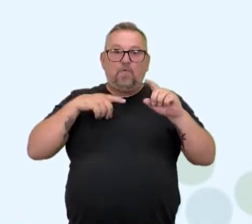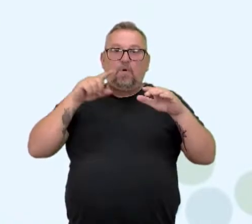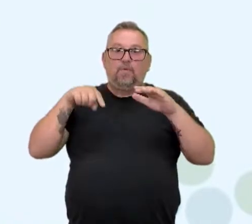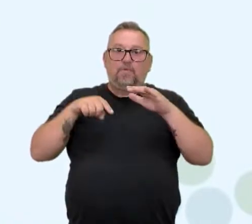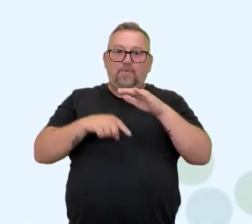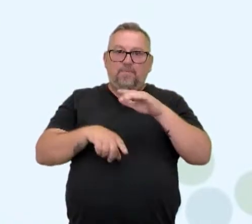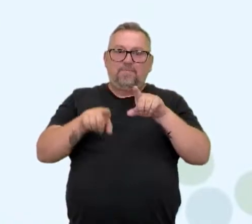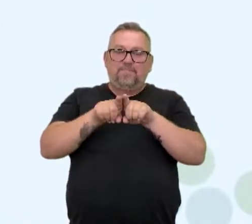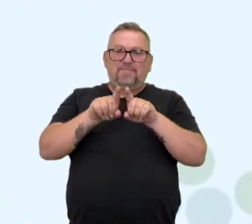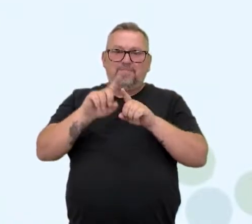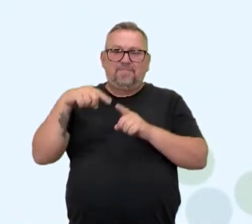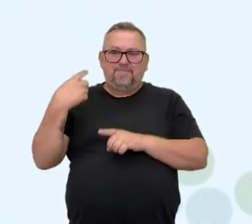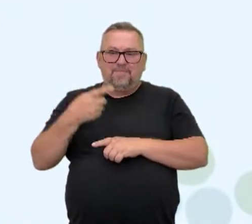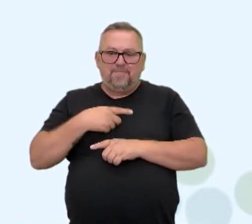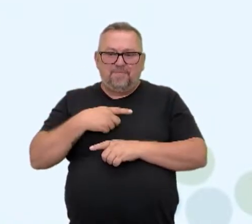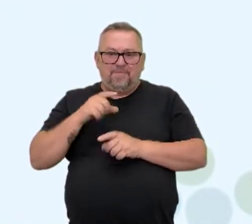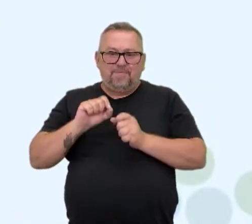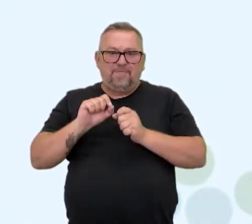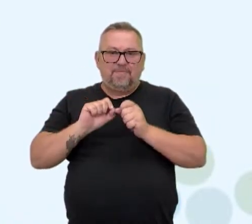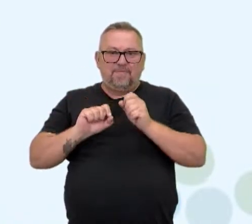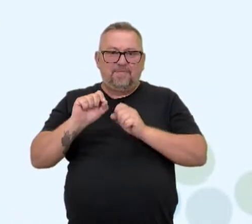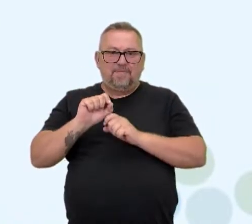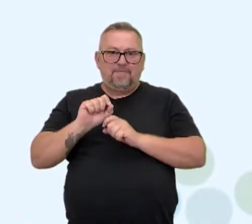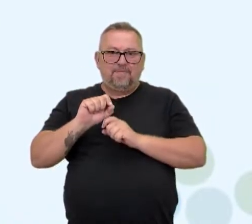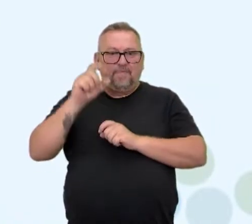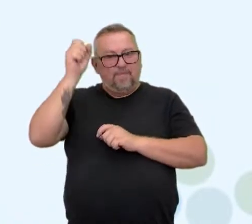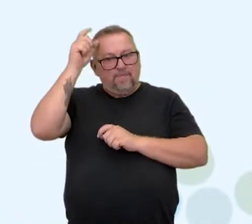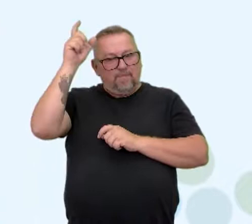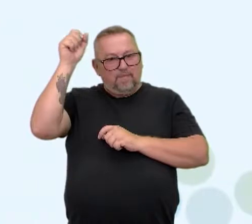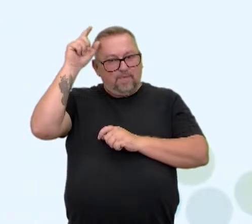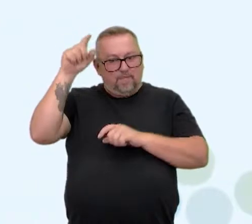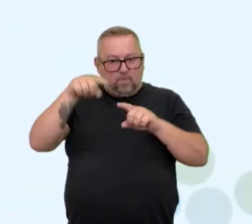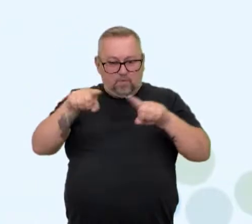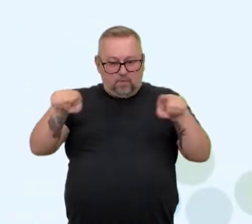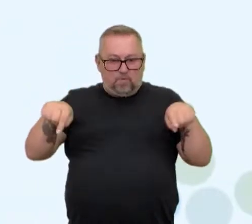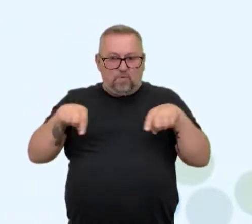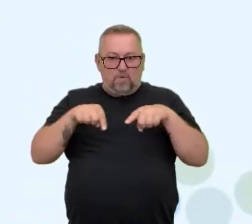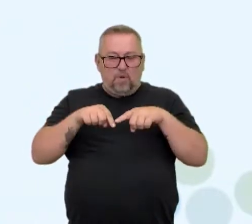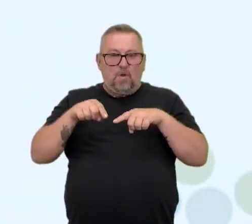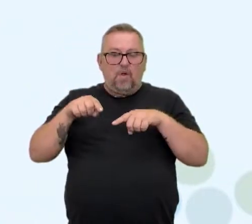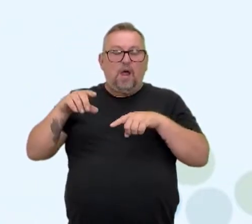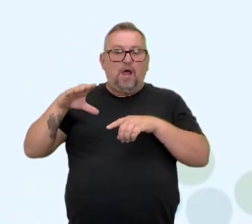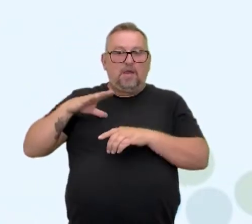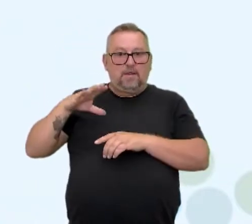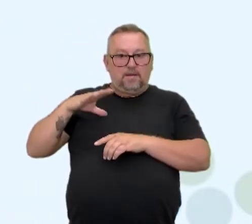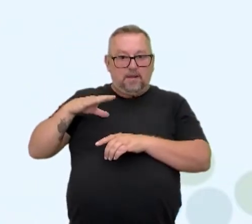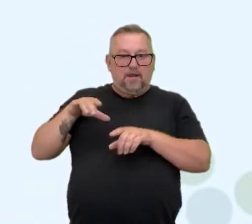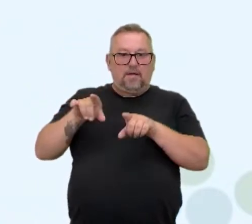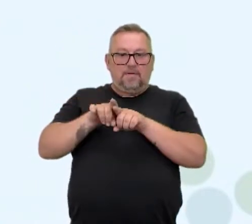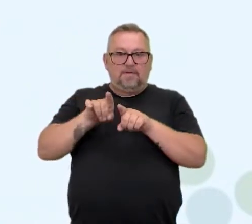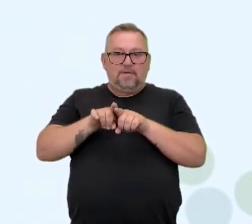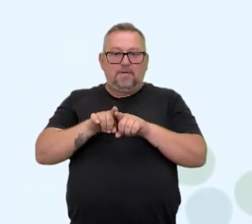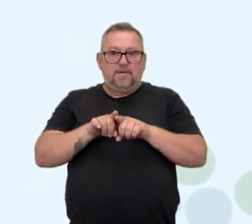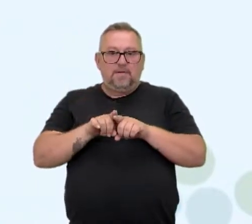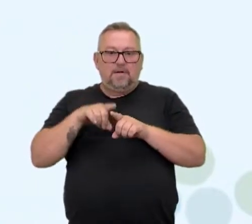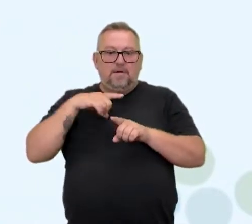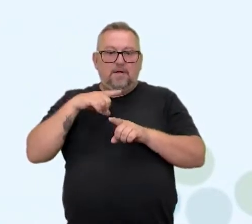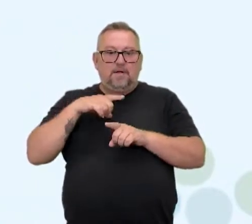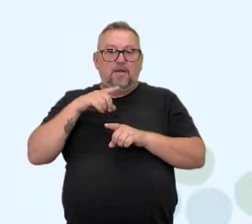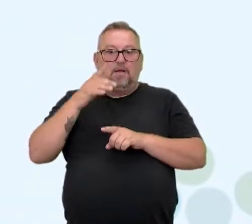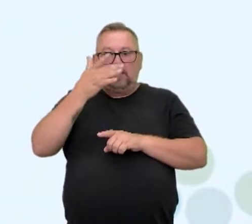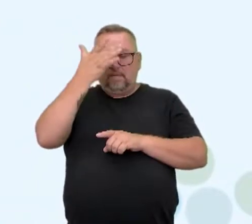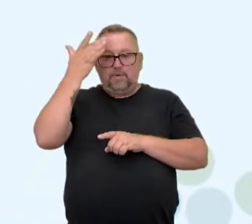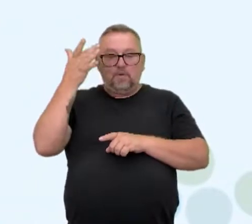aprofundamento, então, que a gente está inserido aí é a cultura do solo, do campo à cidade, a unidade curricular é o indivíduo